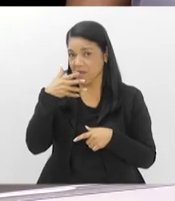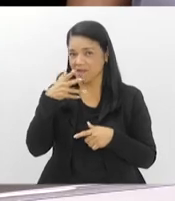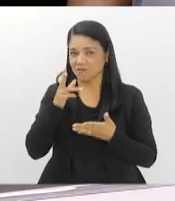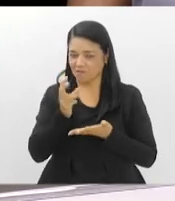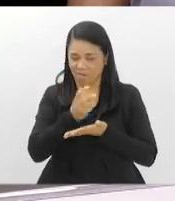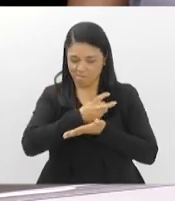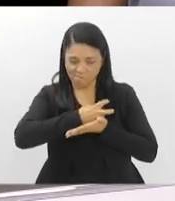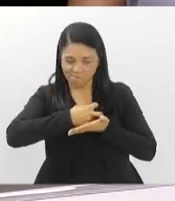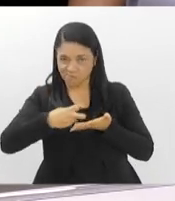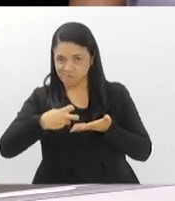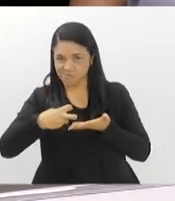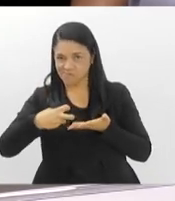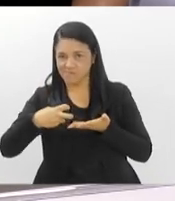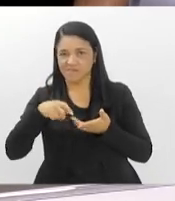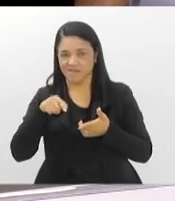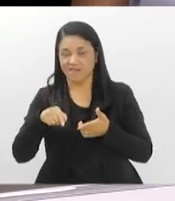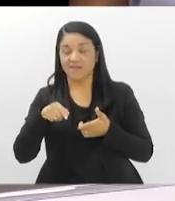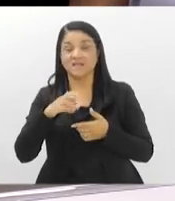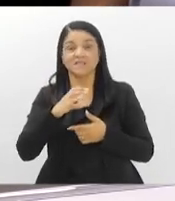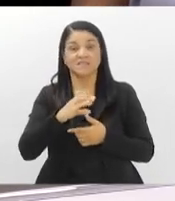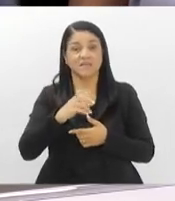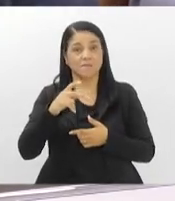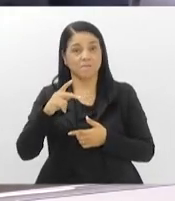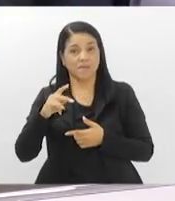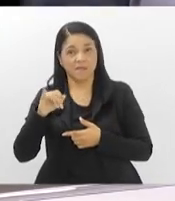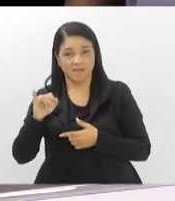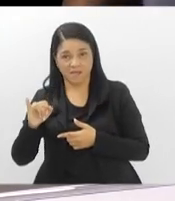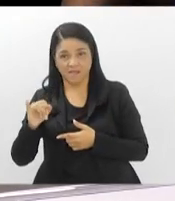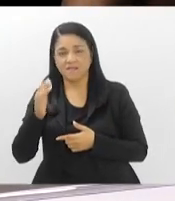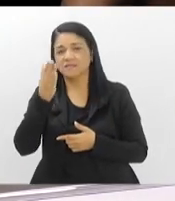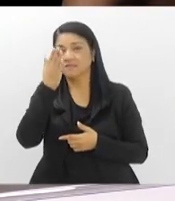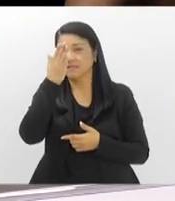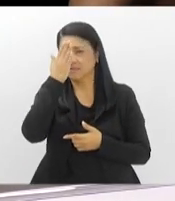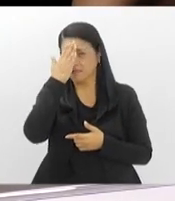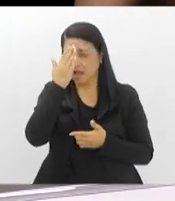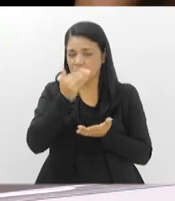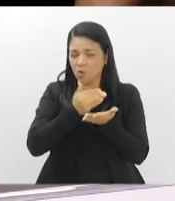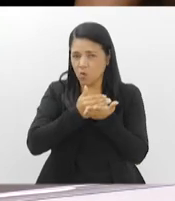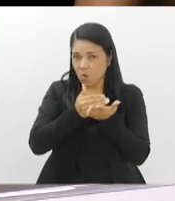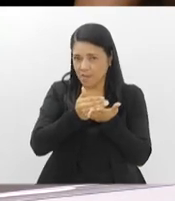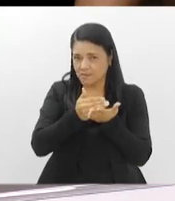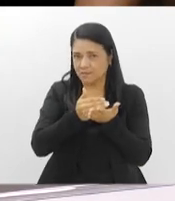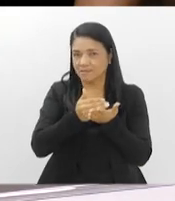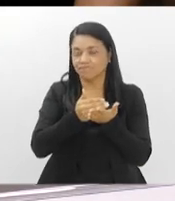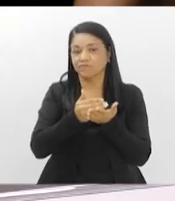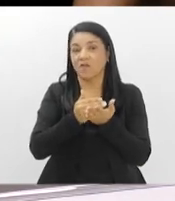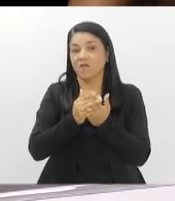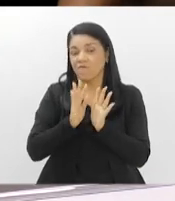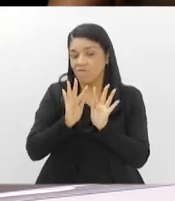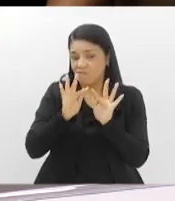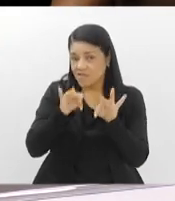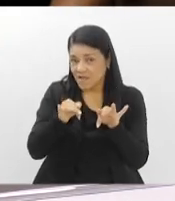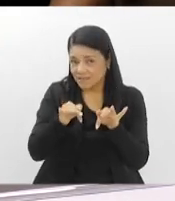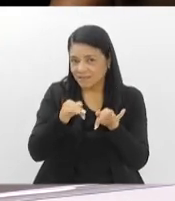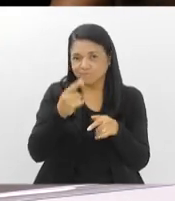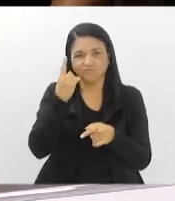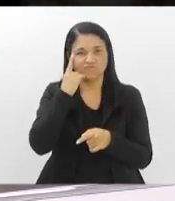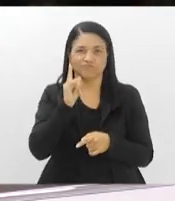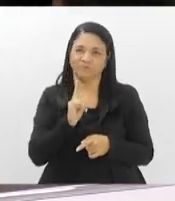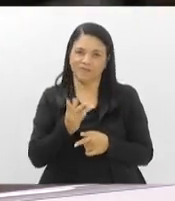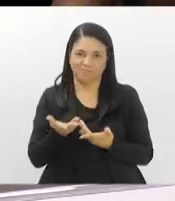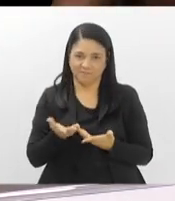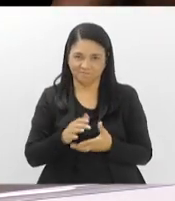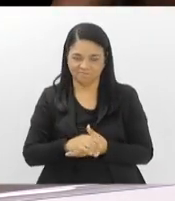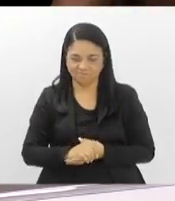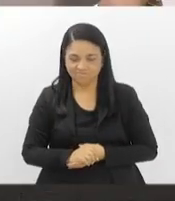BR n é porque CPI é isso a gente sabe como começa Mas não sabemos como ela irá terminar